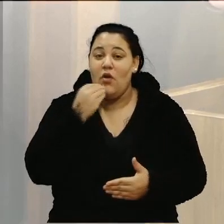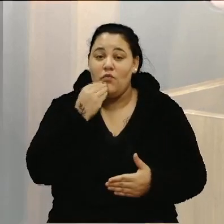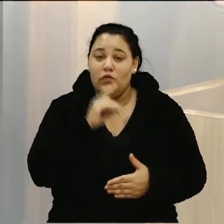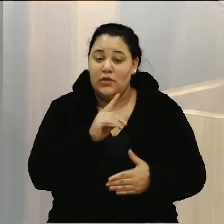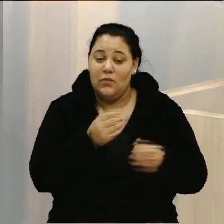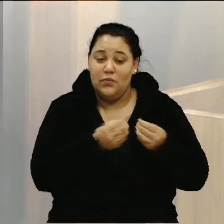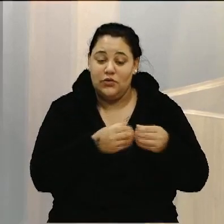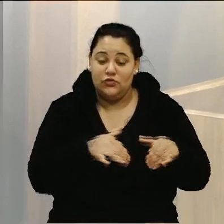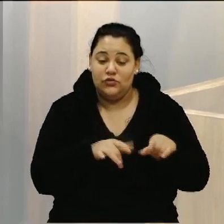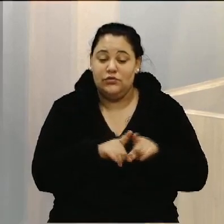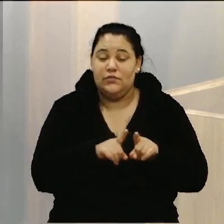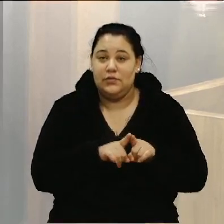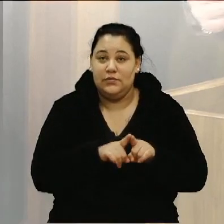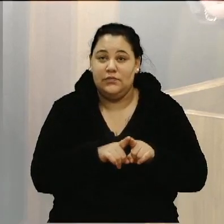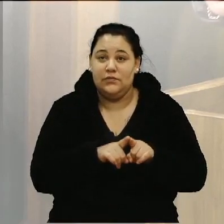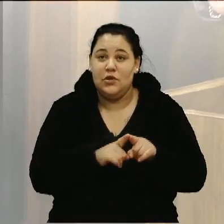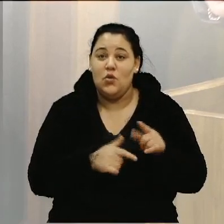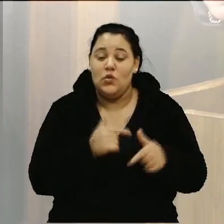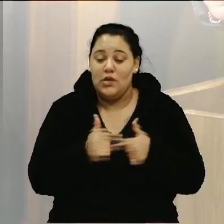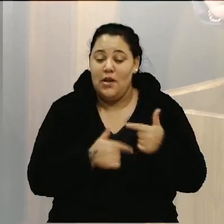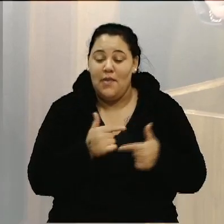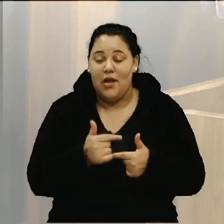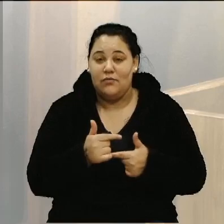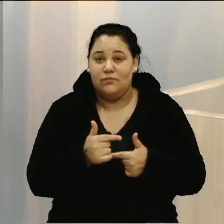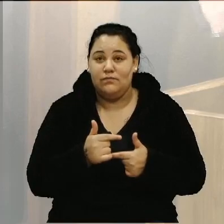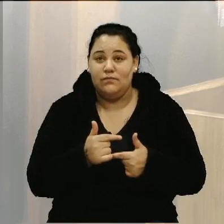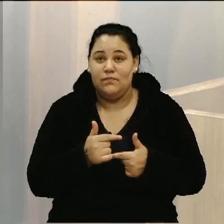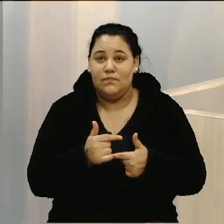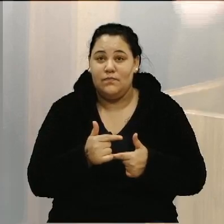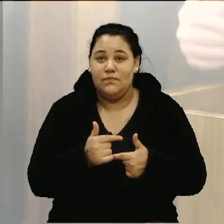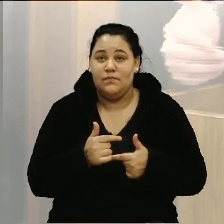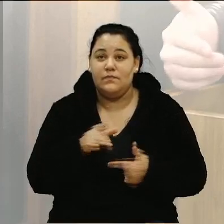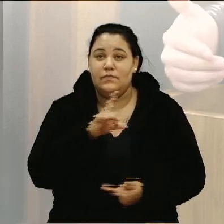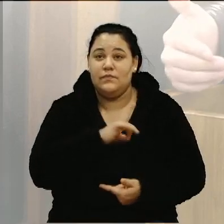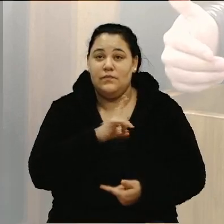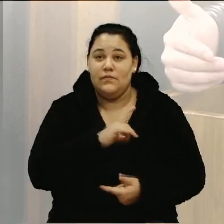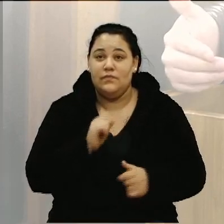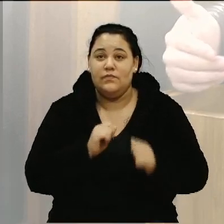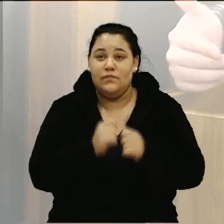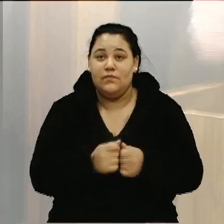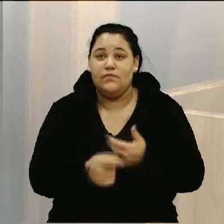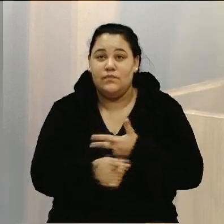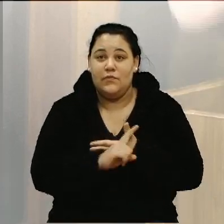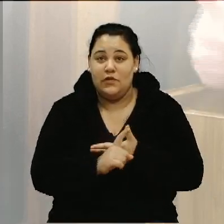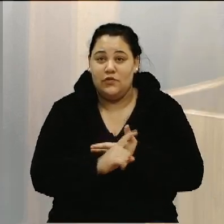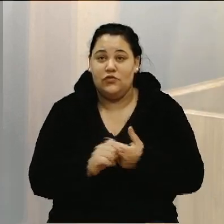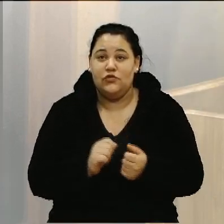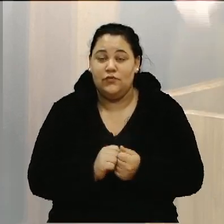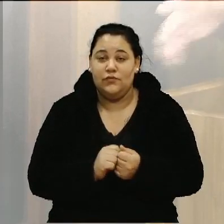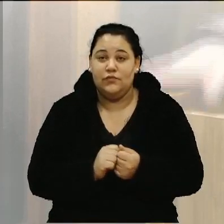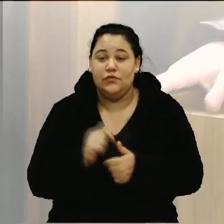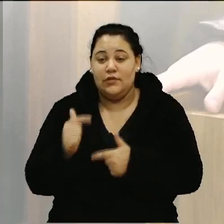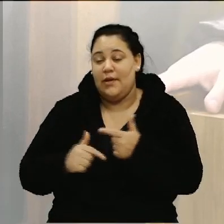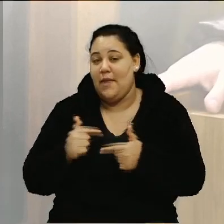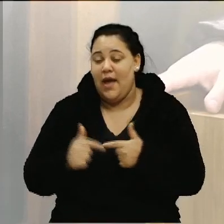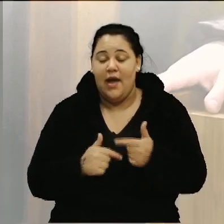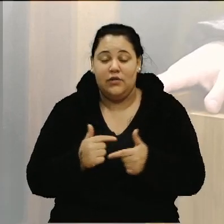prejudique o trabalho diário que eles têm no Executivo em suas funções,